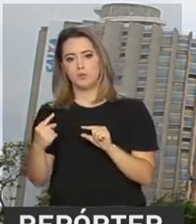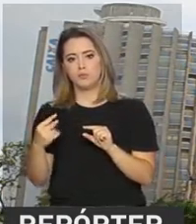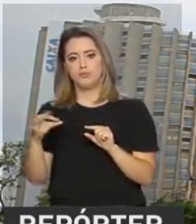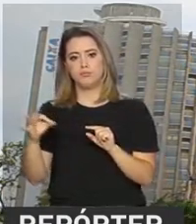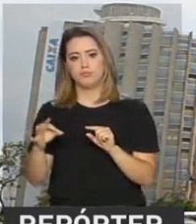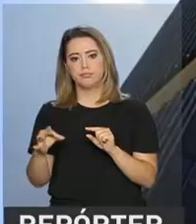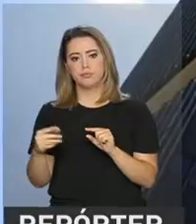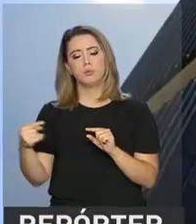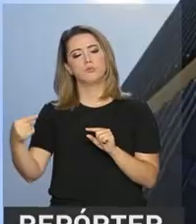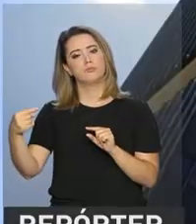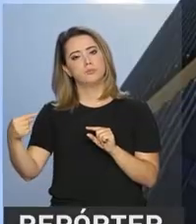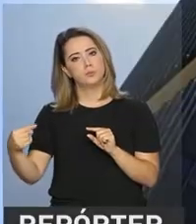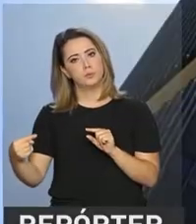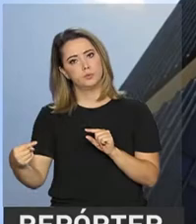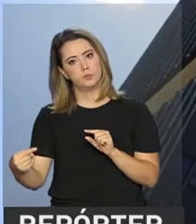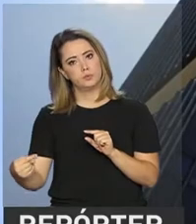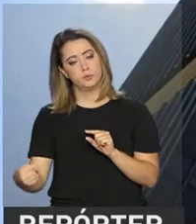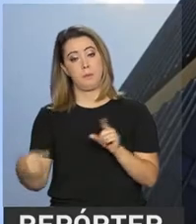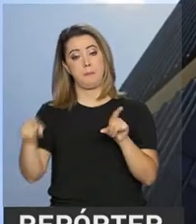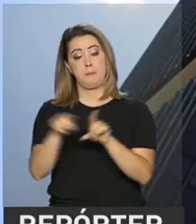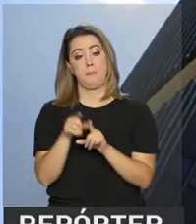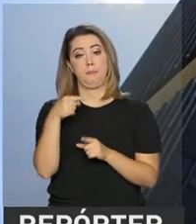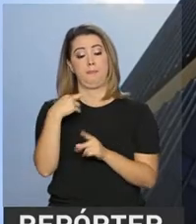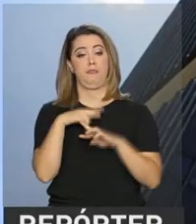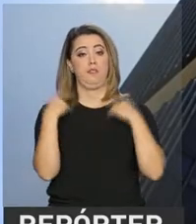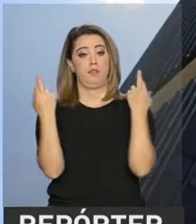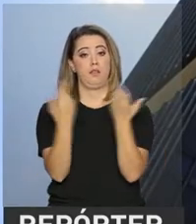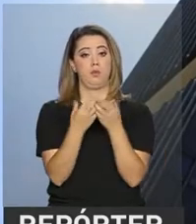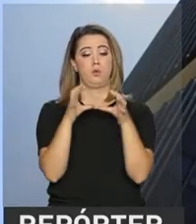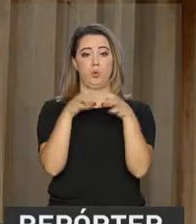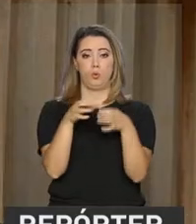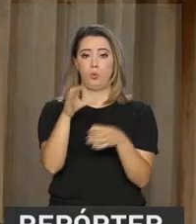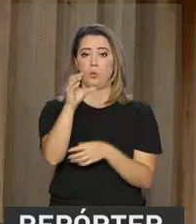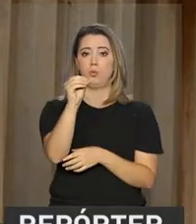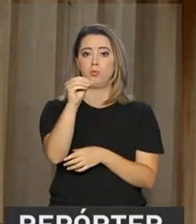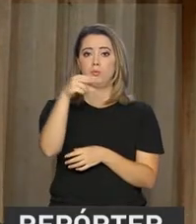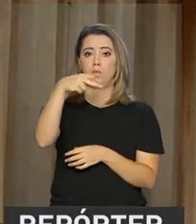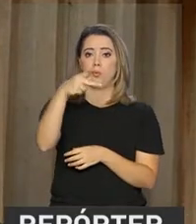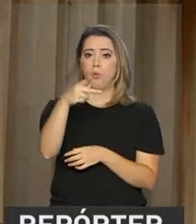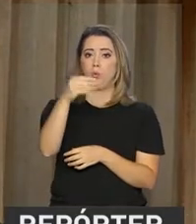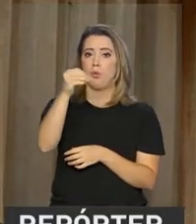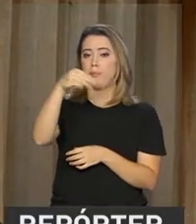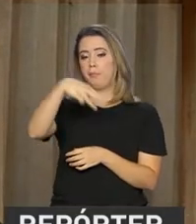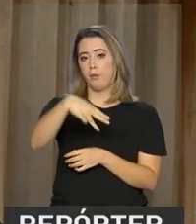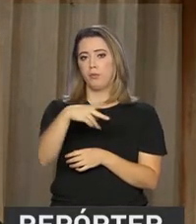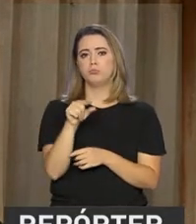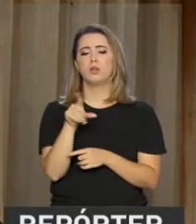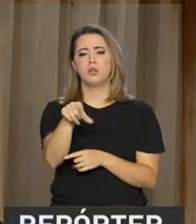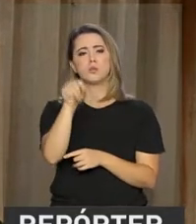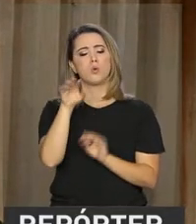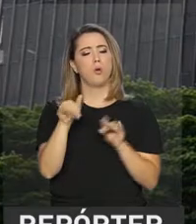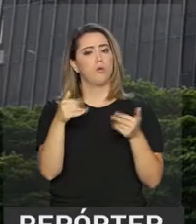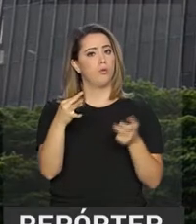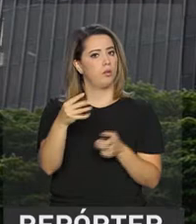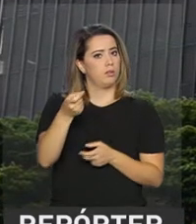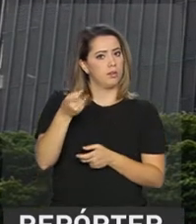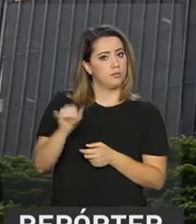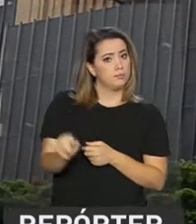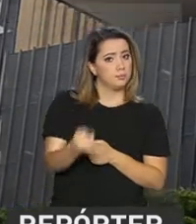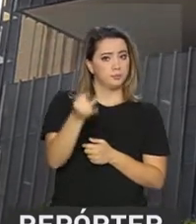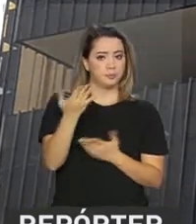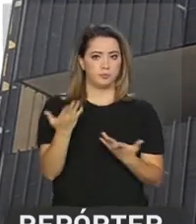deste ano nas últimas reuniões do comitê de política monetária responsável por fixar esse índice a